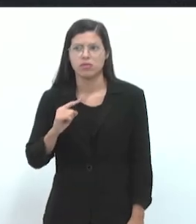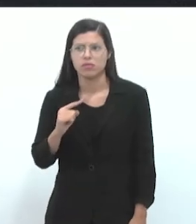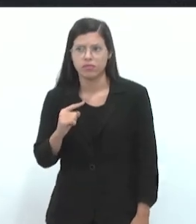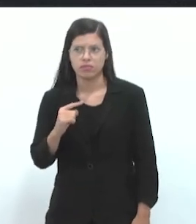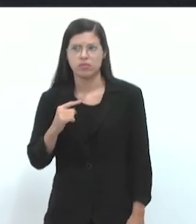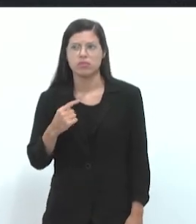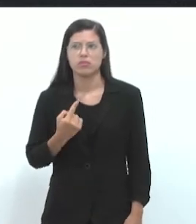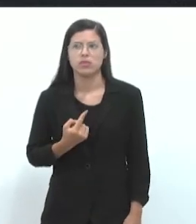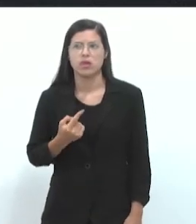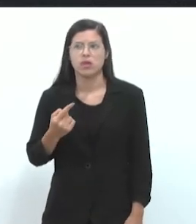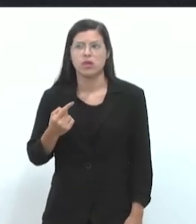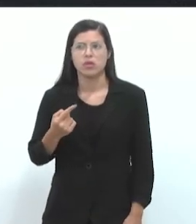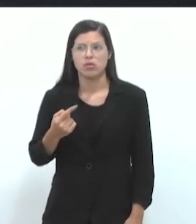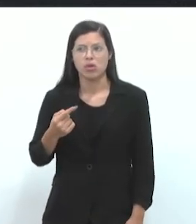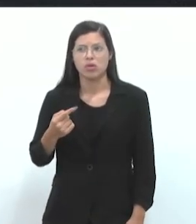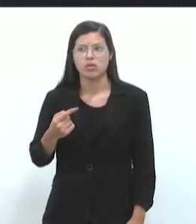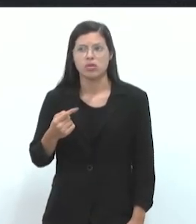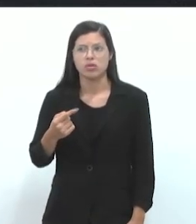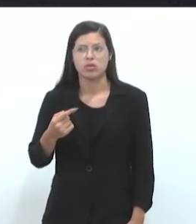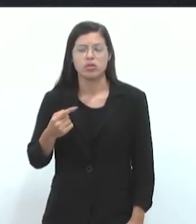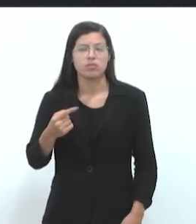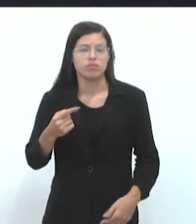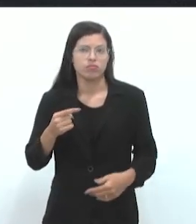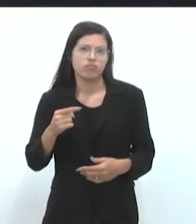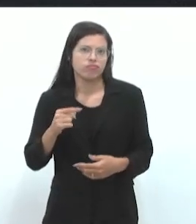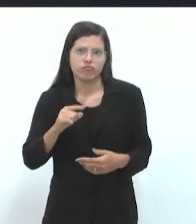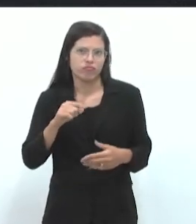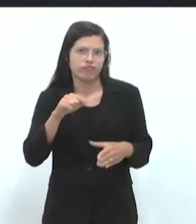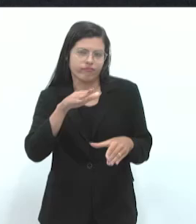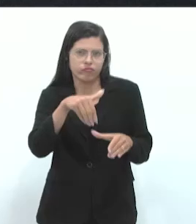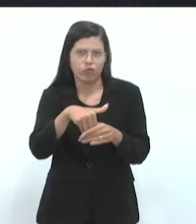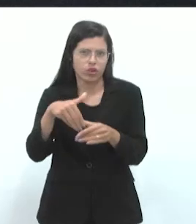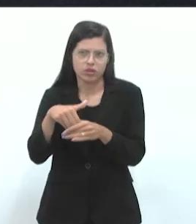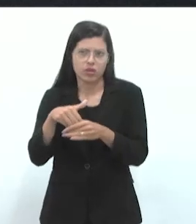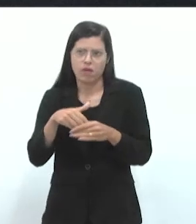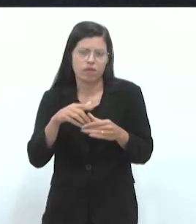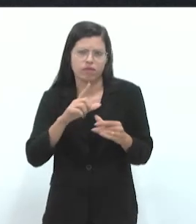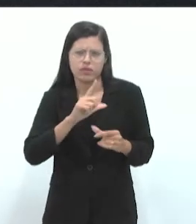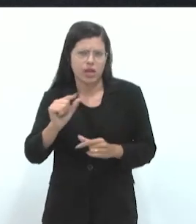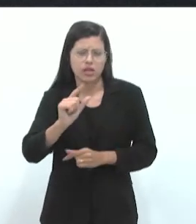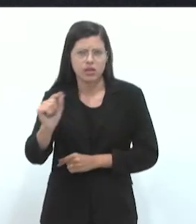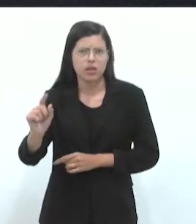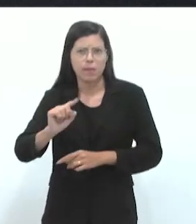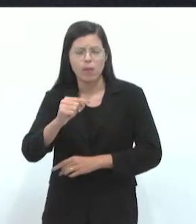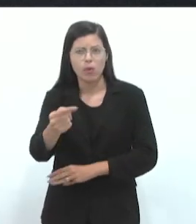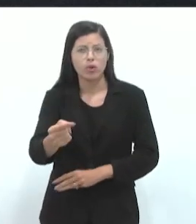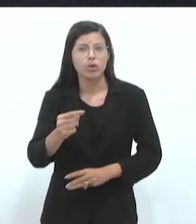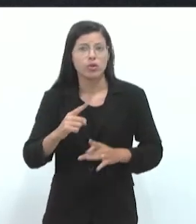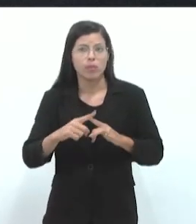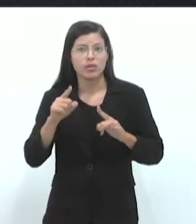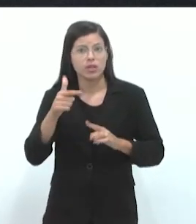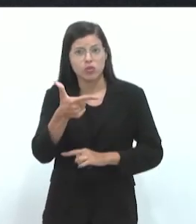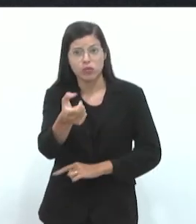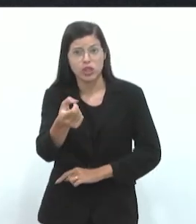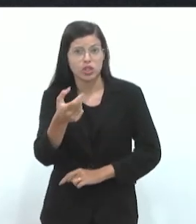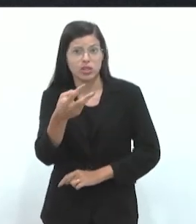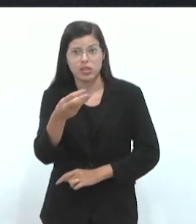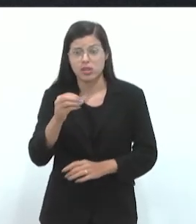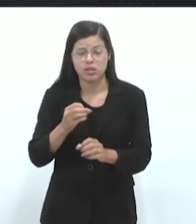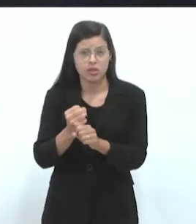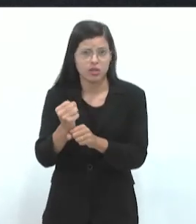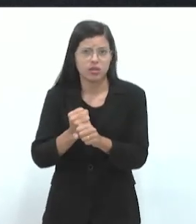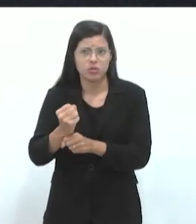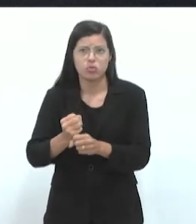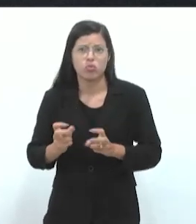vão ficar 20 anos, 30 anos. E conversar e fazer de qualquer forma esse PDL para acabar com esse ato.